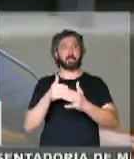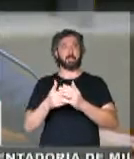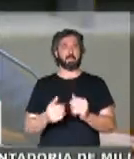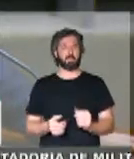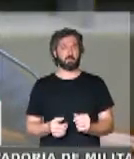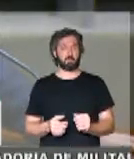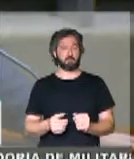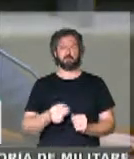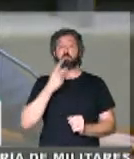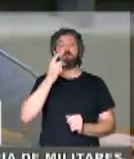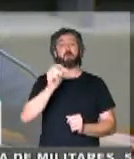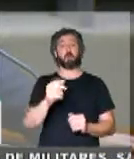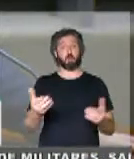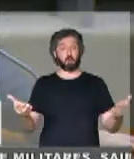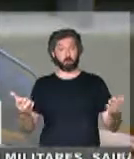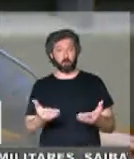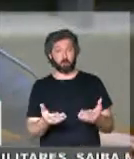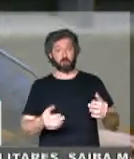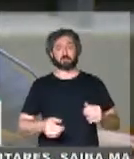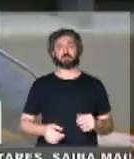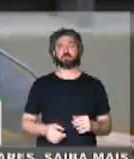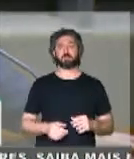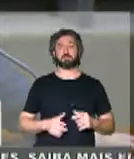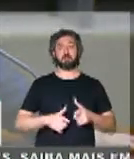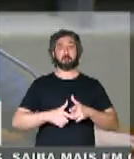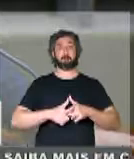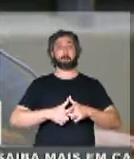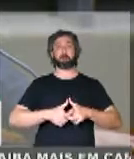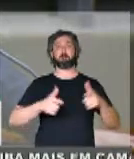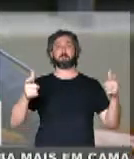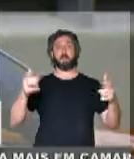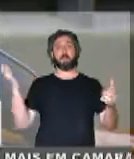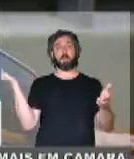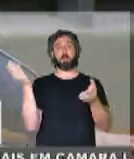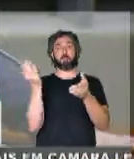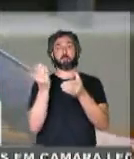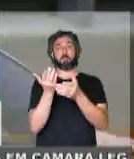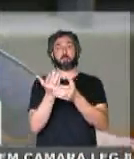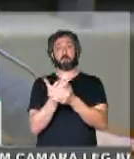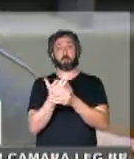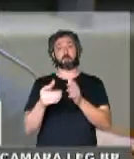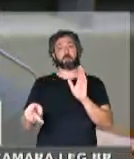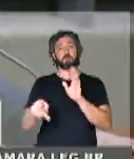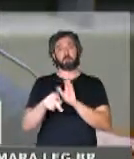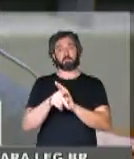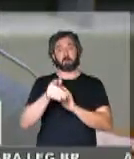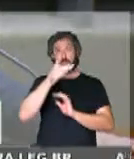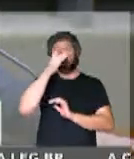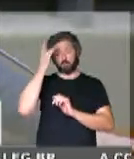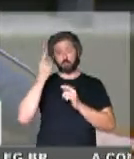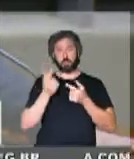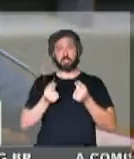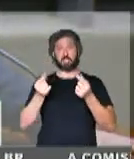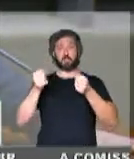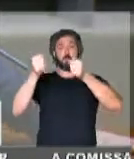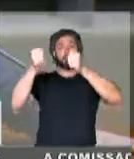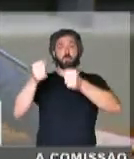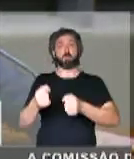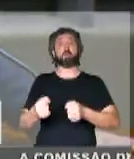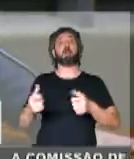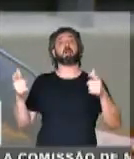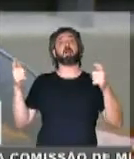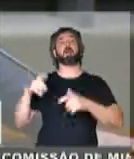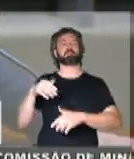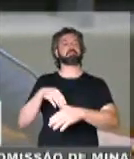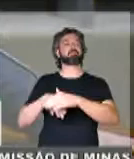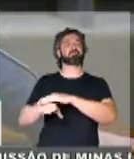que hoje a grande maioria dos processos que envolve pessoas poderosas acaba